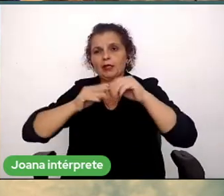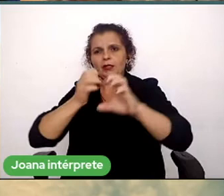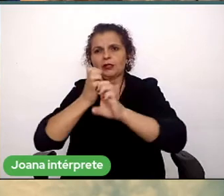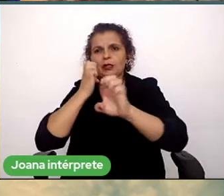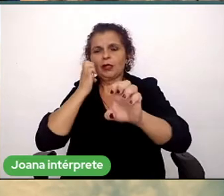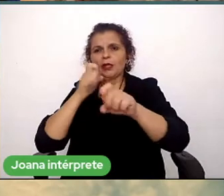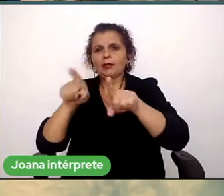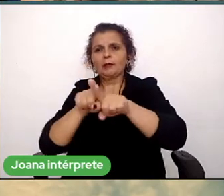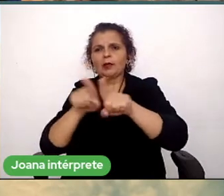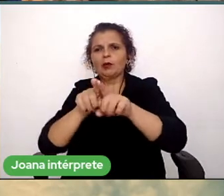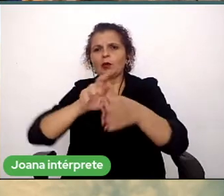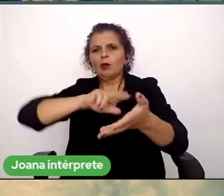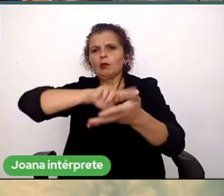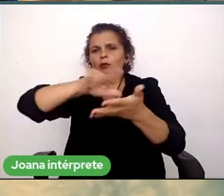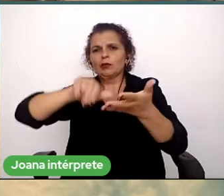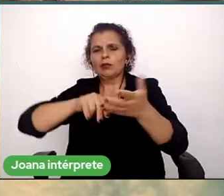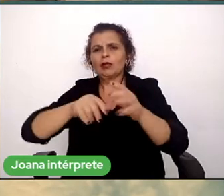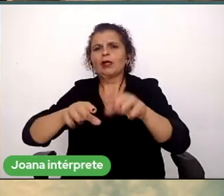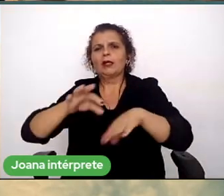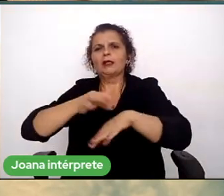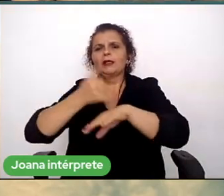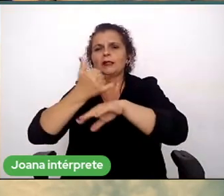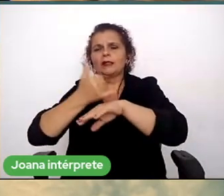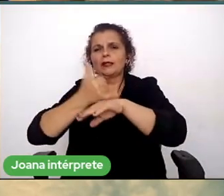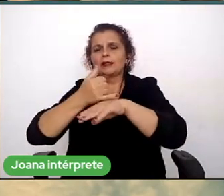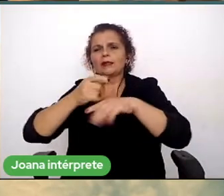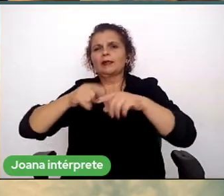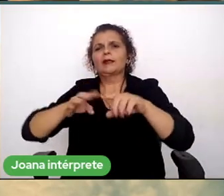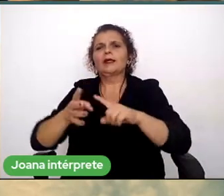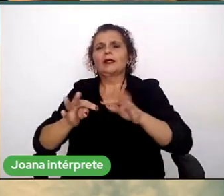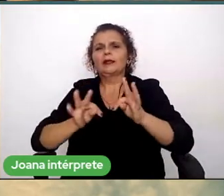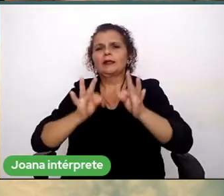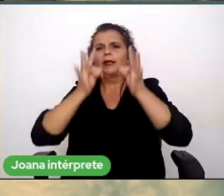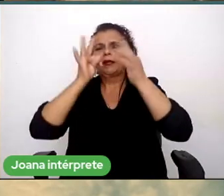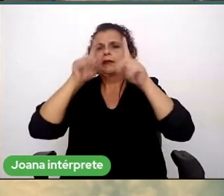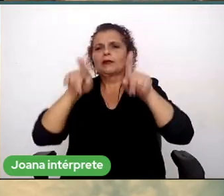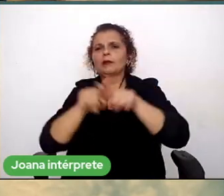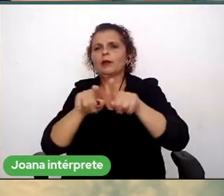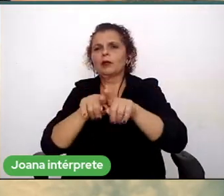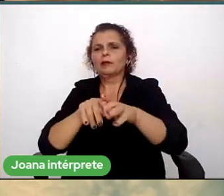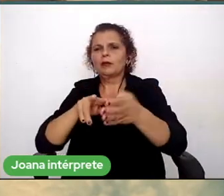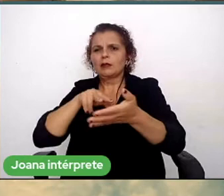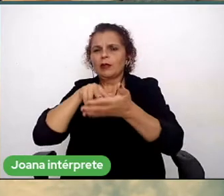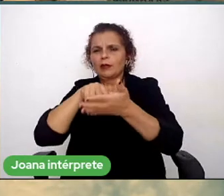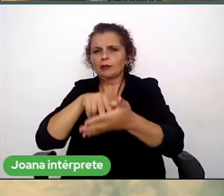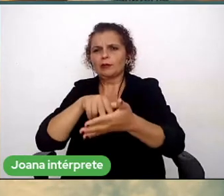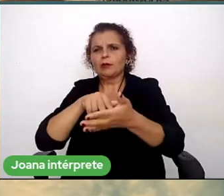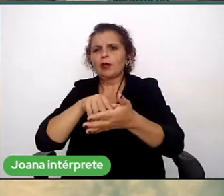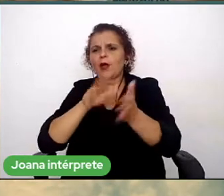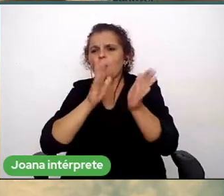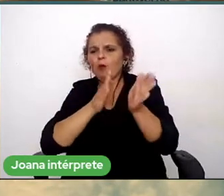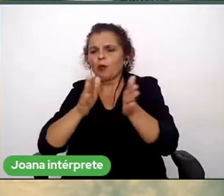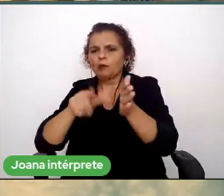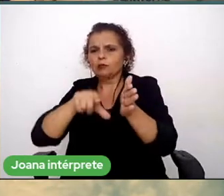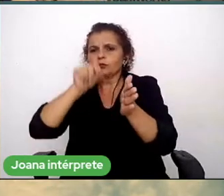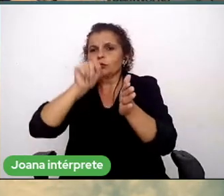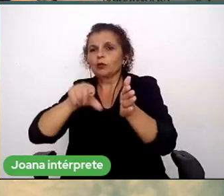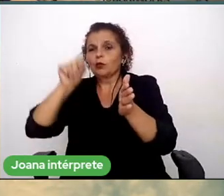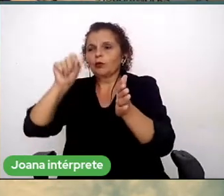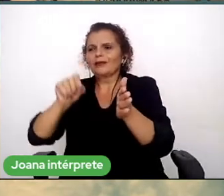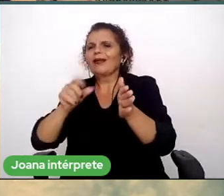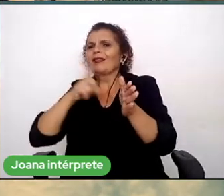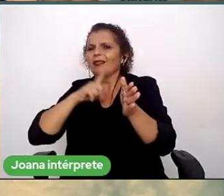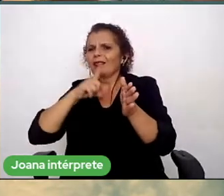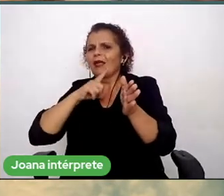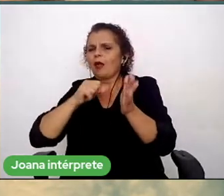práticas que a gente coloca como práticas de liderança técnica por exemplo garante que o processo de tomada de decisões Tem algum